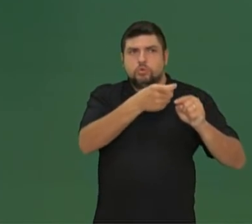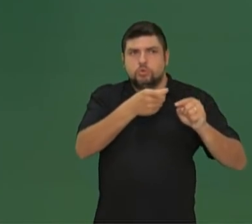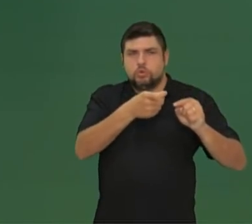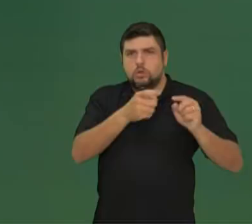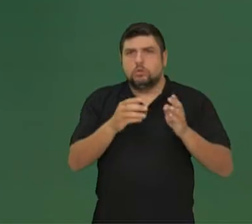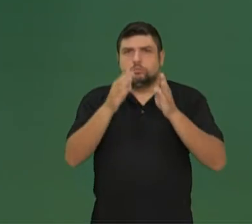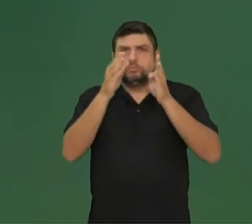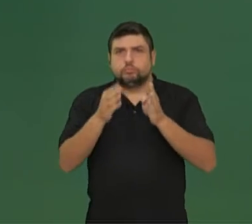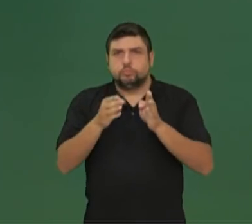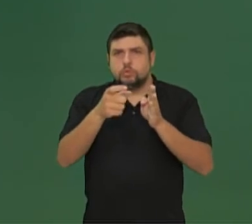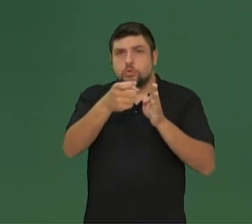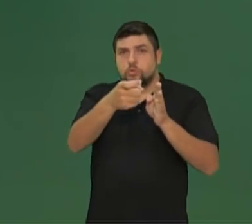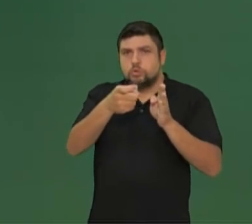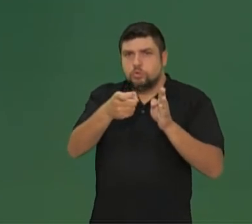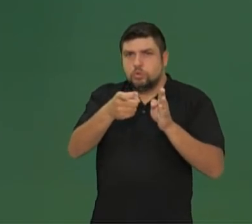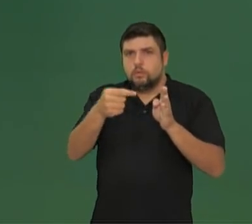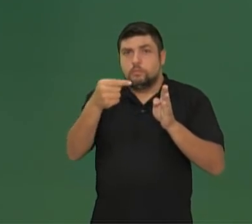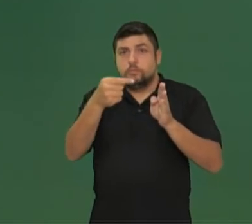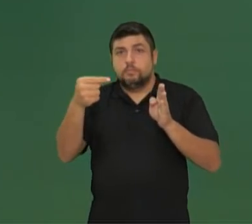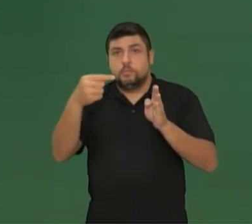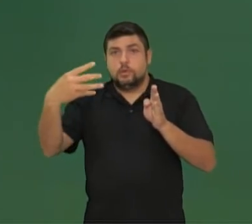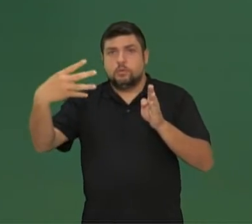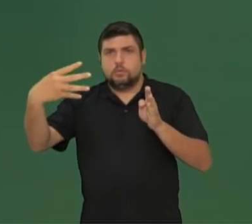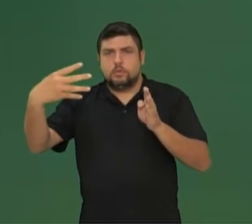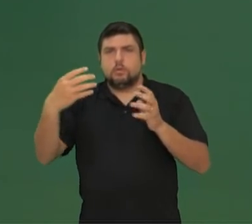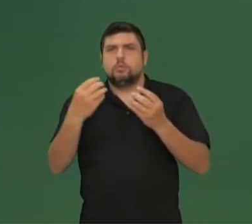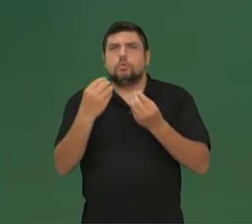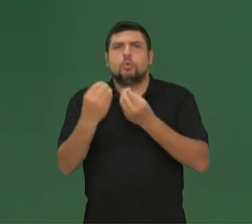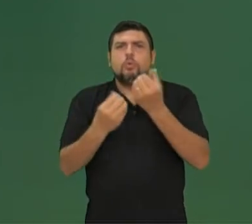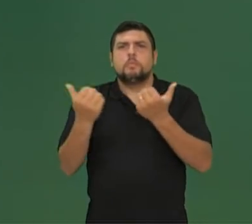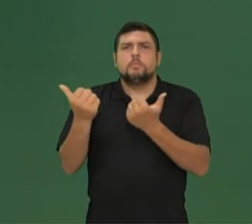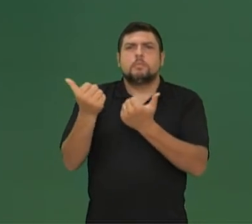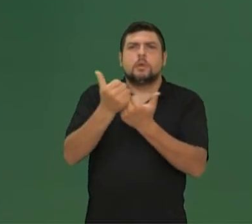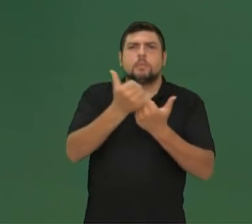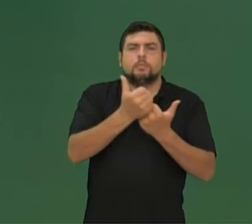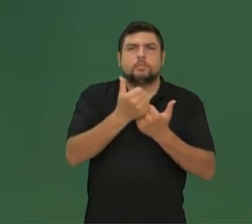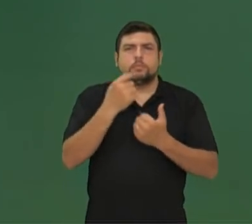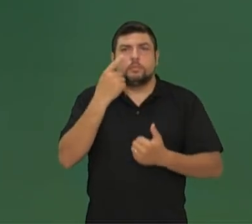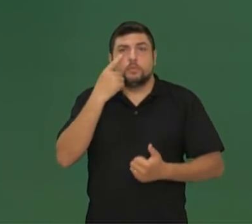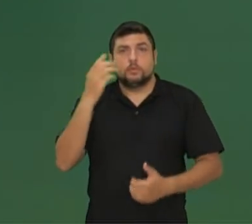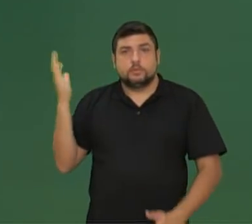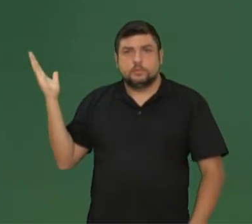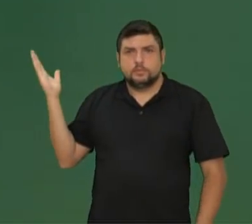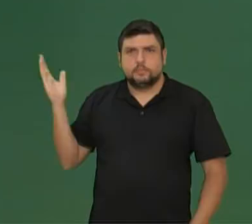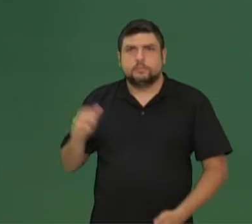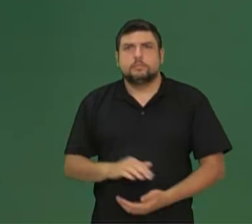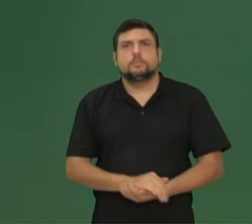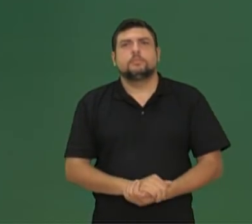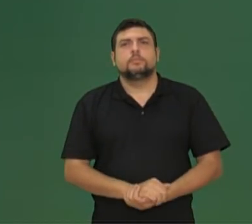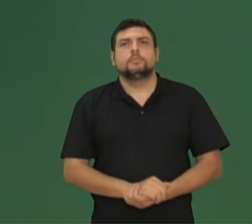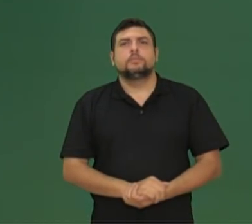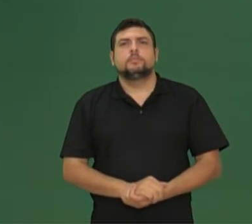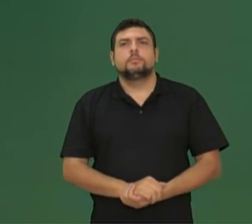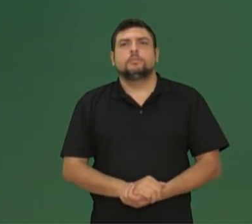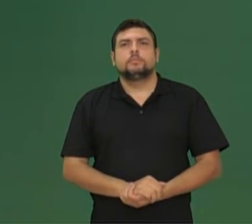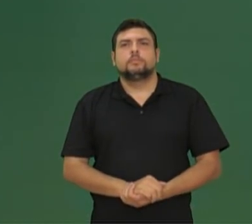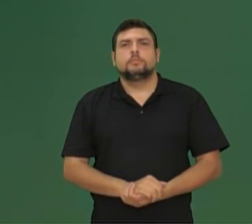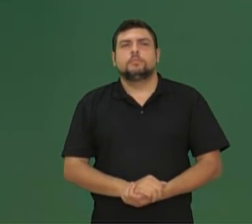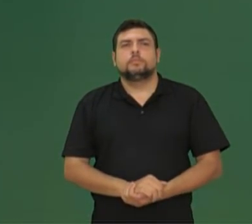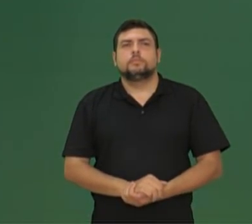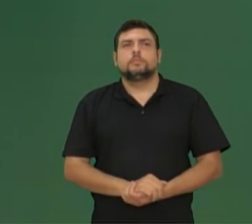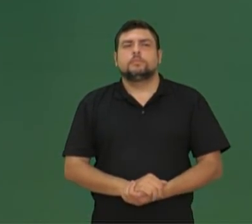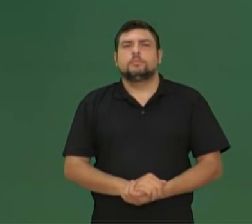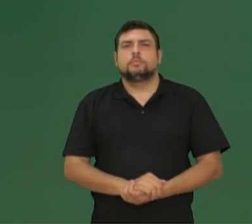viu, né? Então, ó, como que ela se comporta? O x, que está aqui dentro do módulo, ele pode ser o quê? Ele tem que ser o